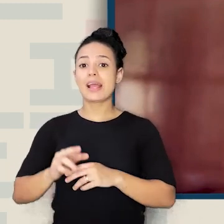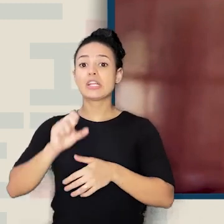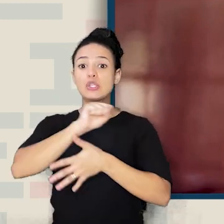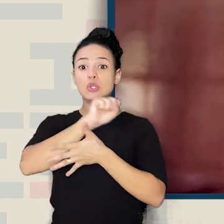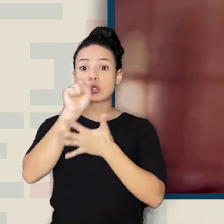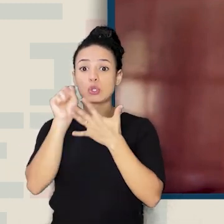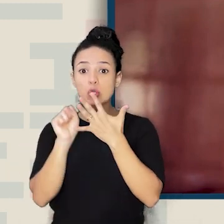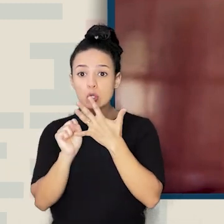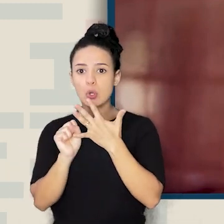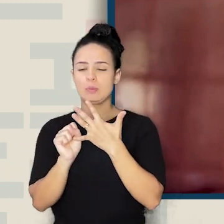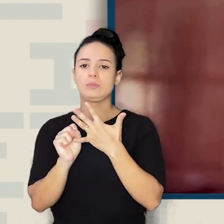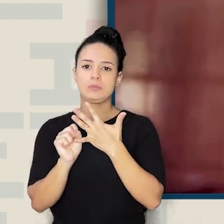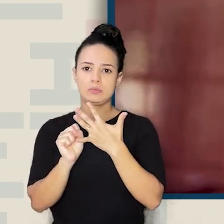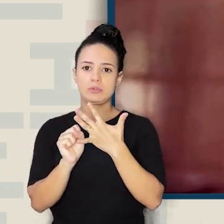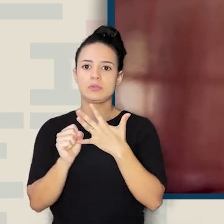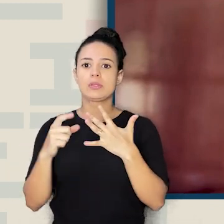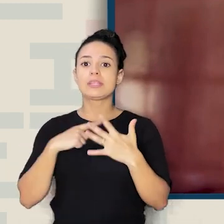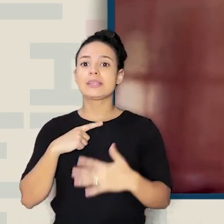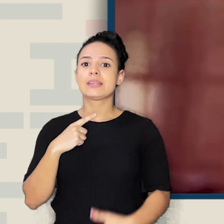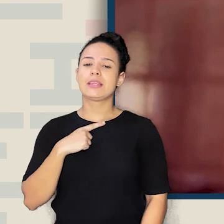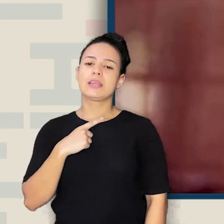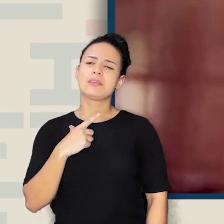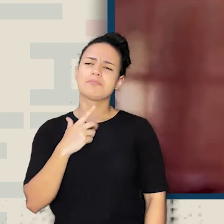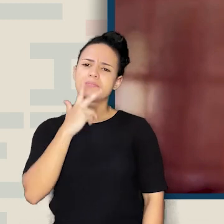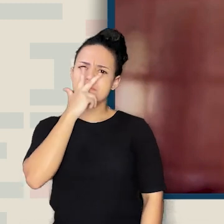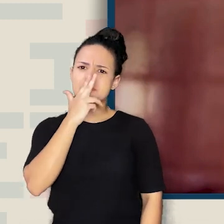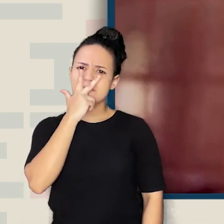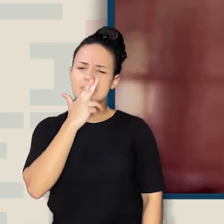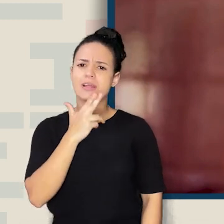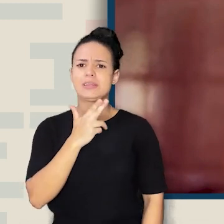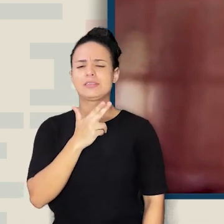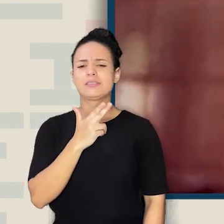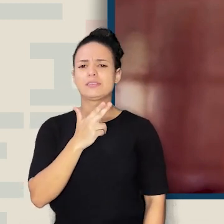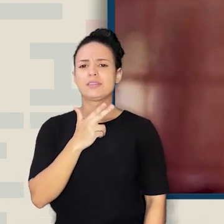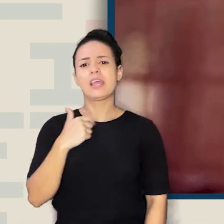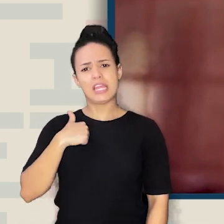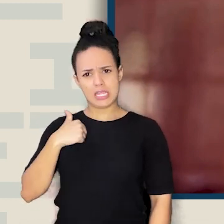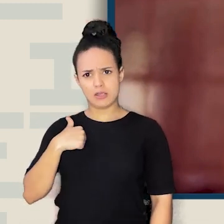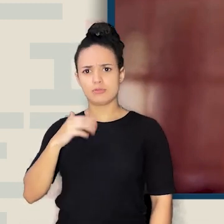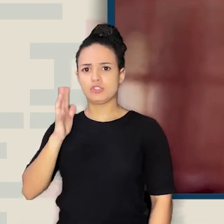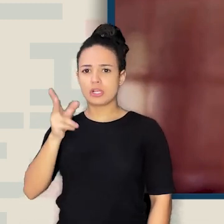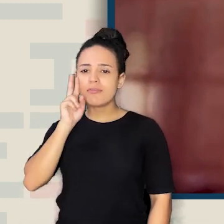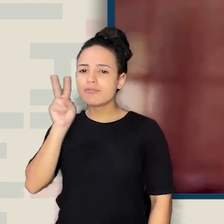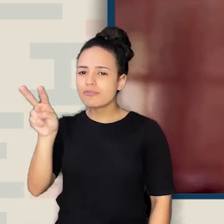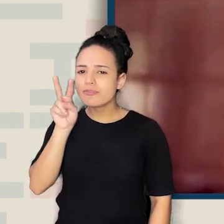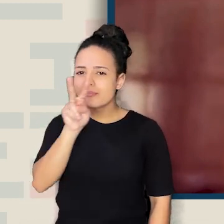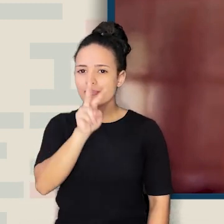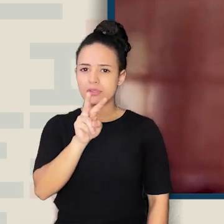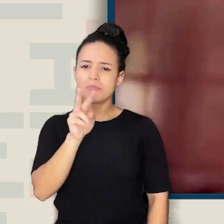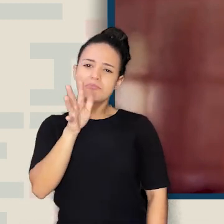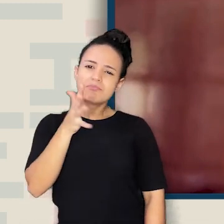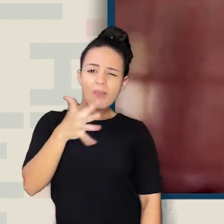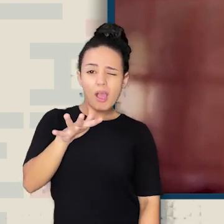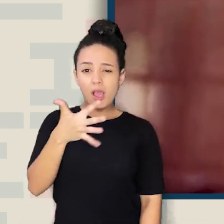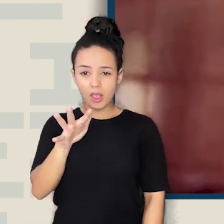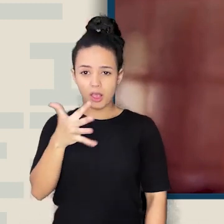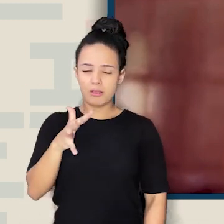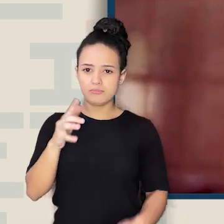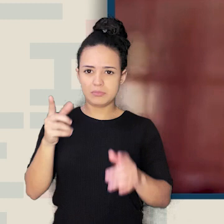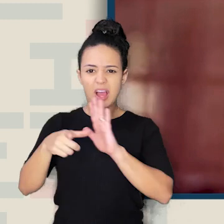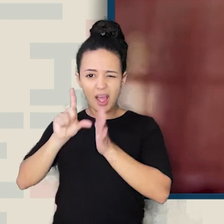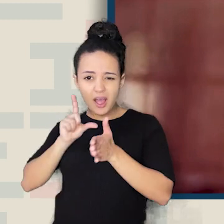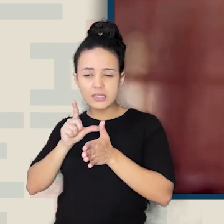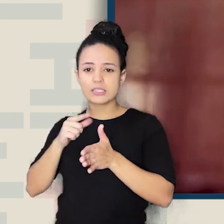as notas mais ou menos ligado por cor, igual eu já cheguei a enxergar bem, assim, razoavelmente